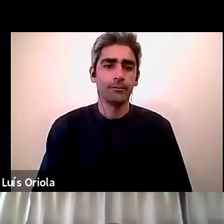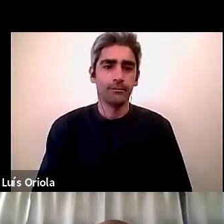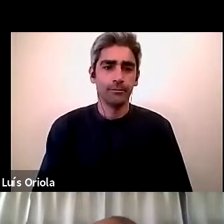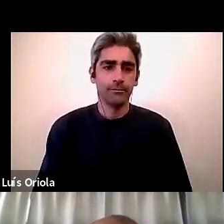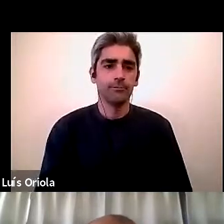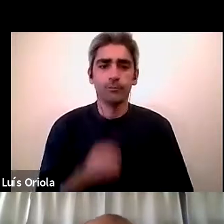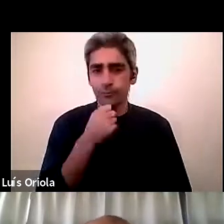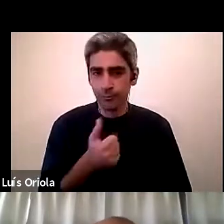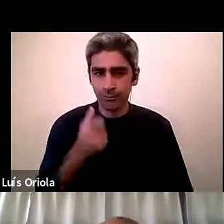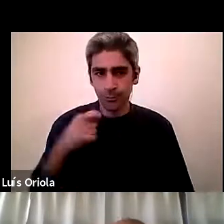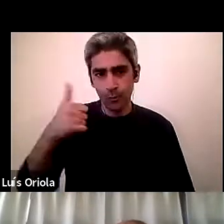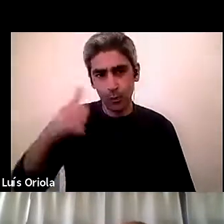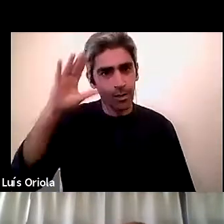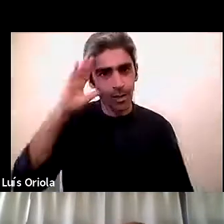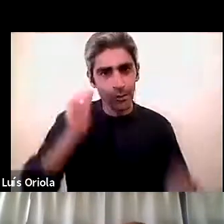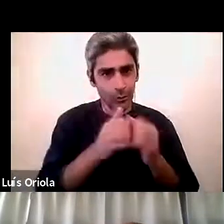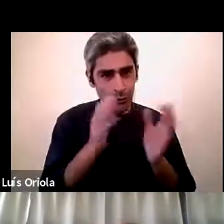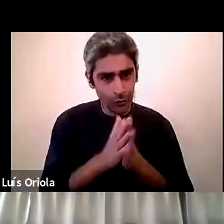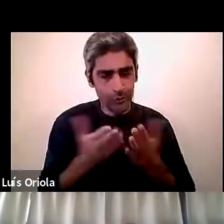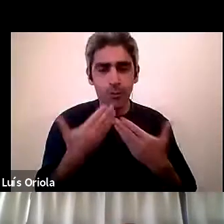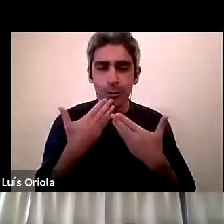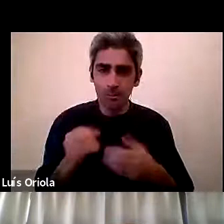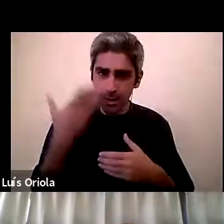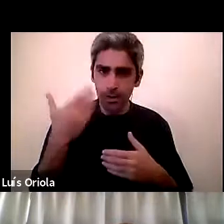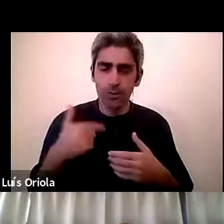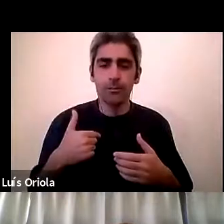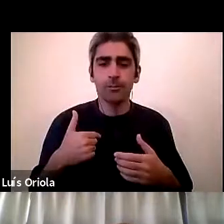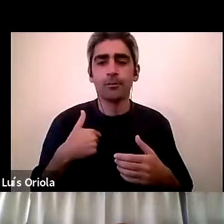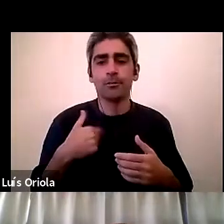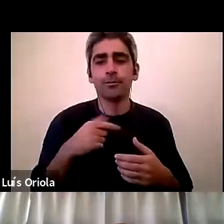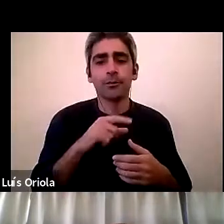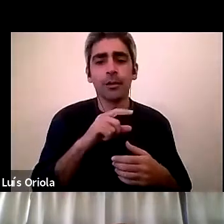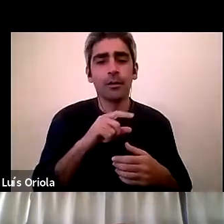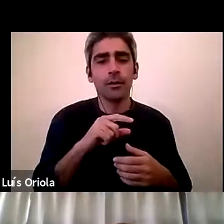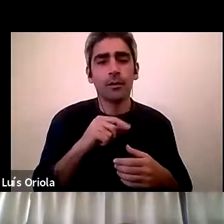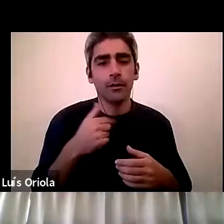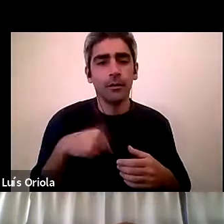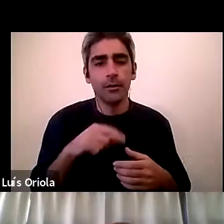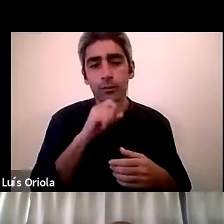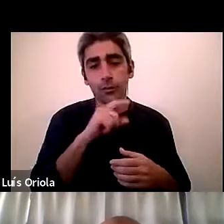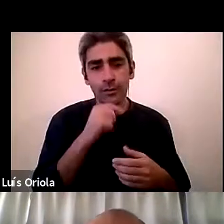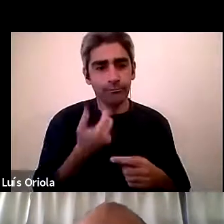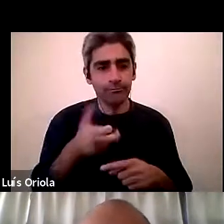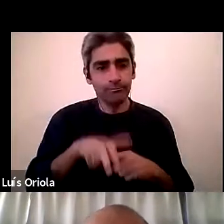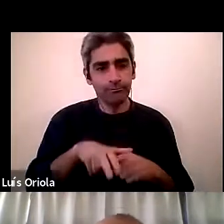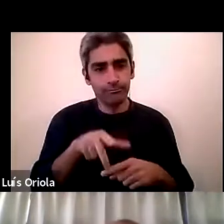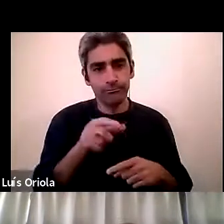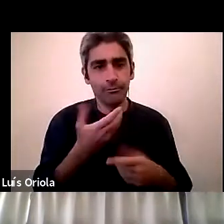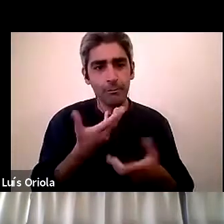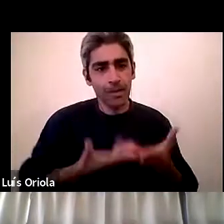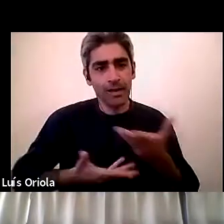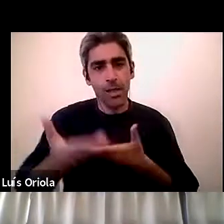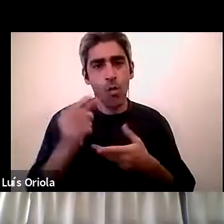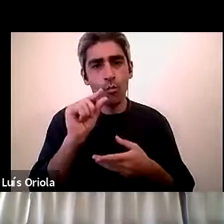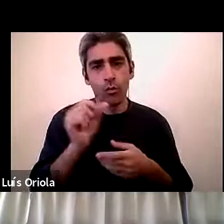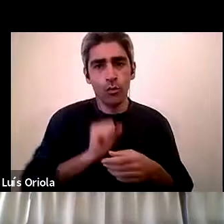Muito bem, boa tarde a todos. Muito obrigado, em primeiro lugar, pela possibilidade de estarmos aqui a partilhar um pouco